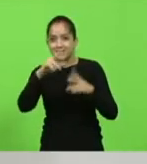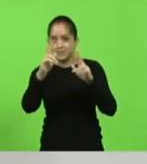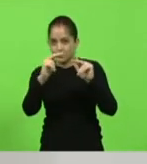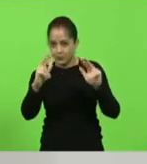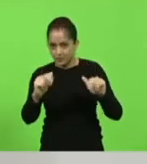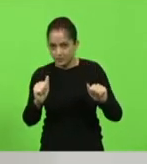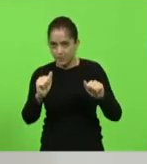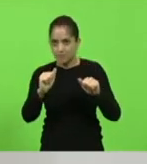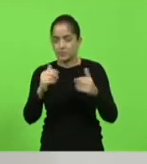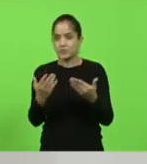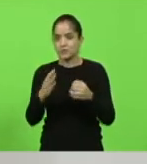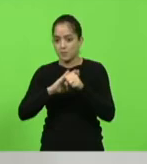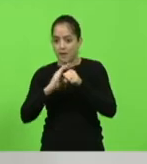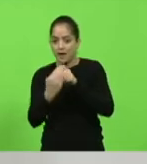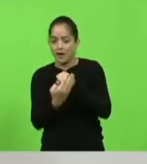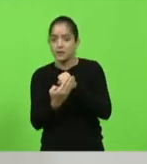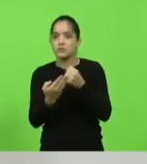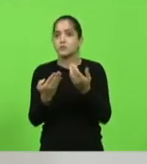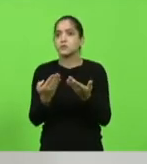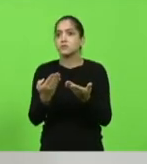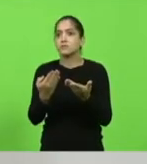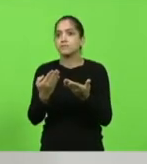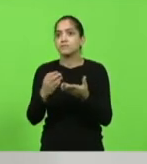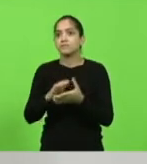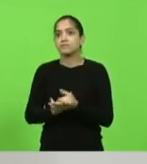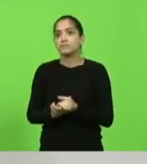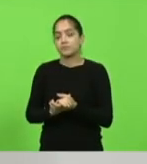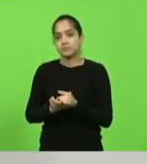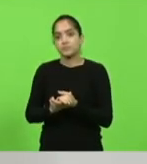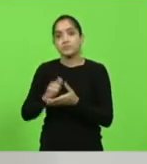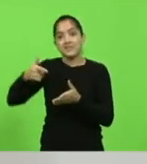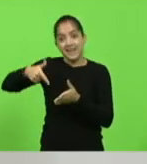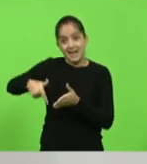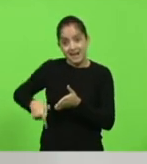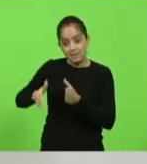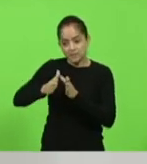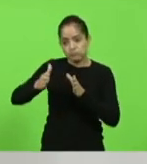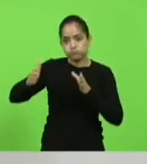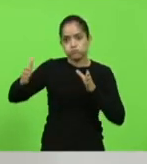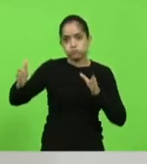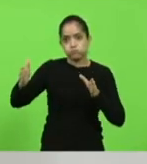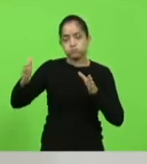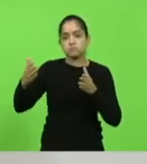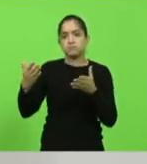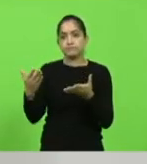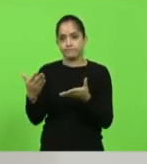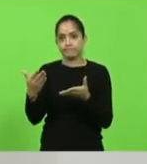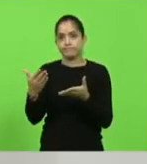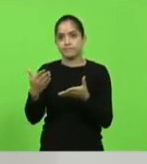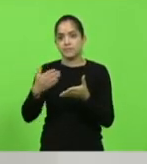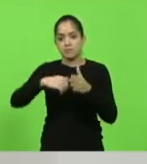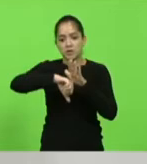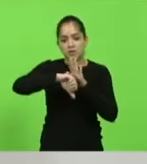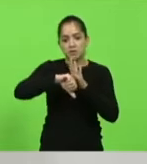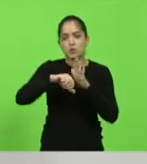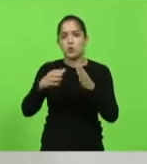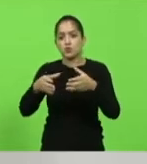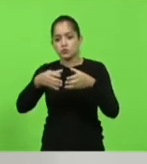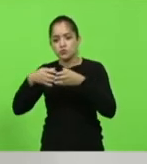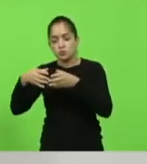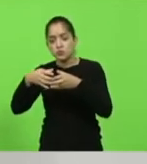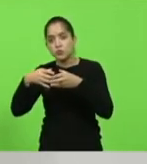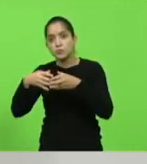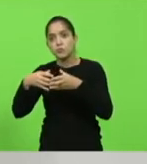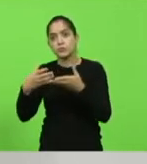onde já já estavam chegando a arma desse calibre para marginais para facções